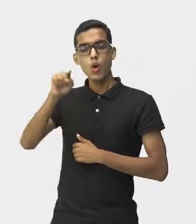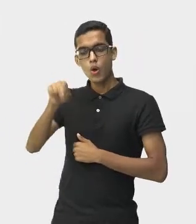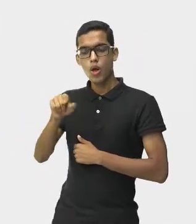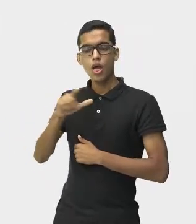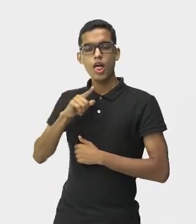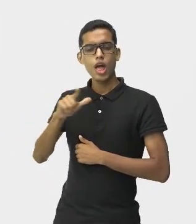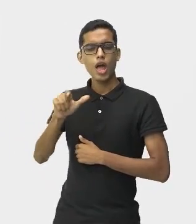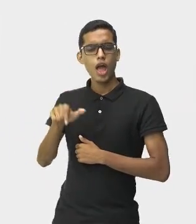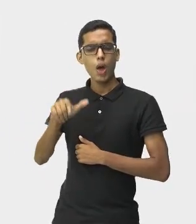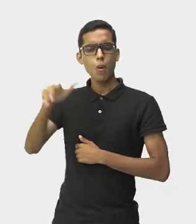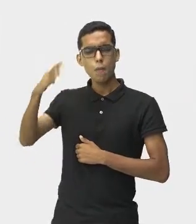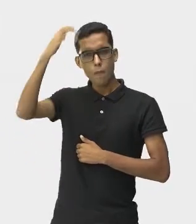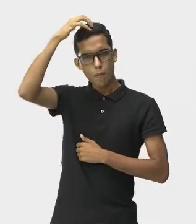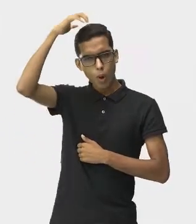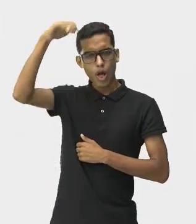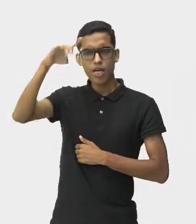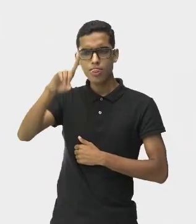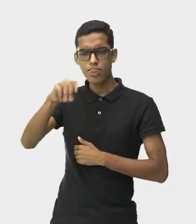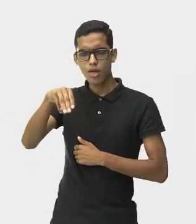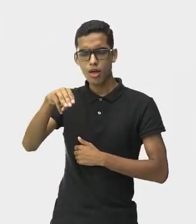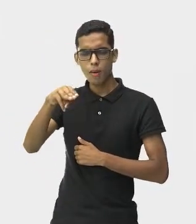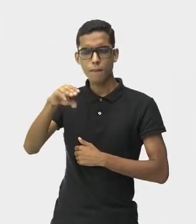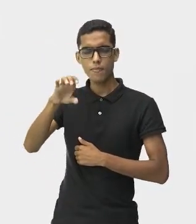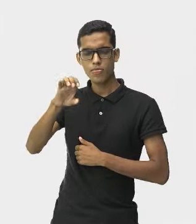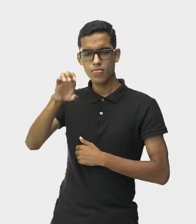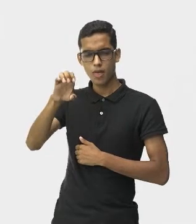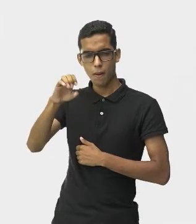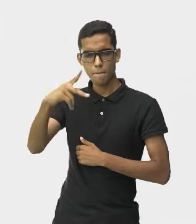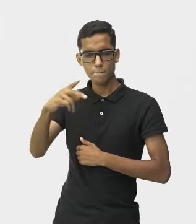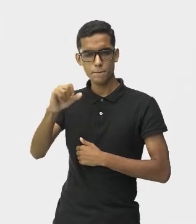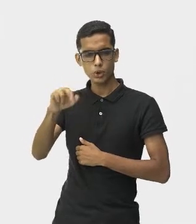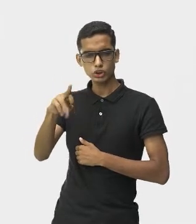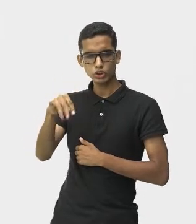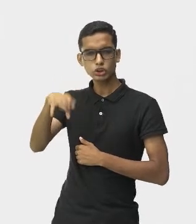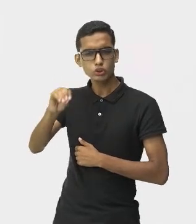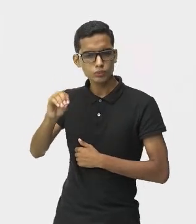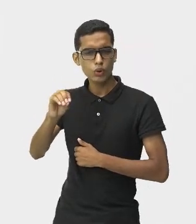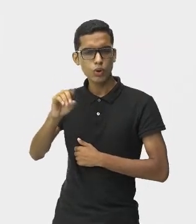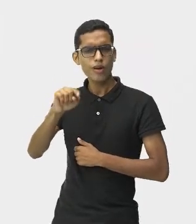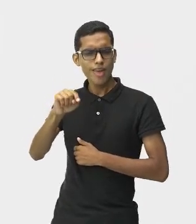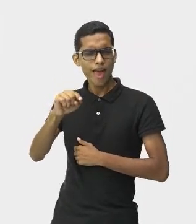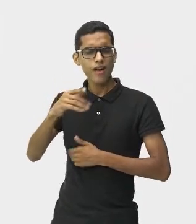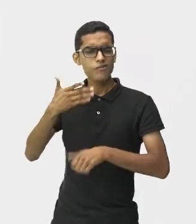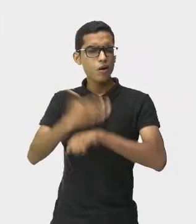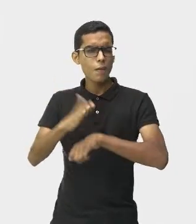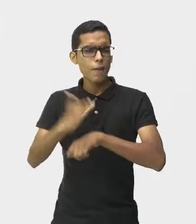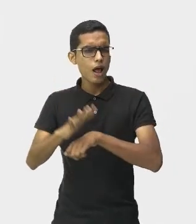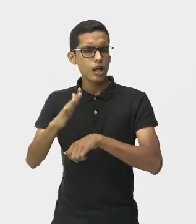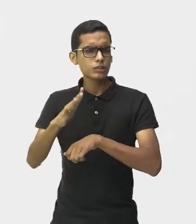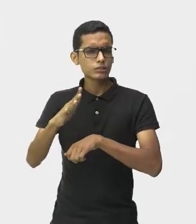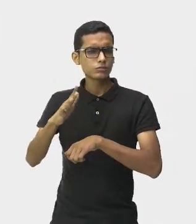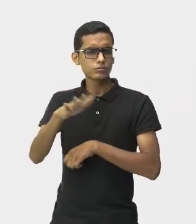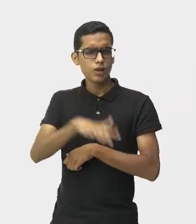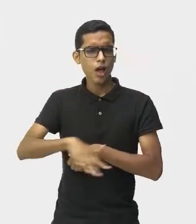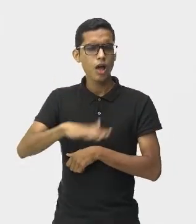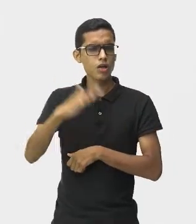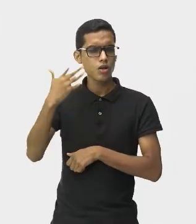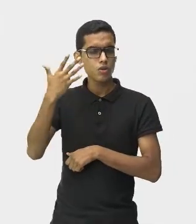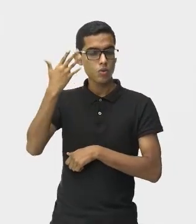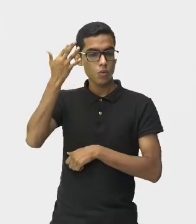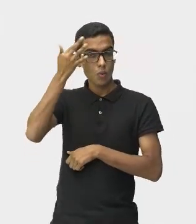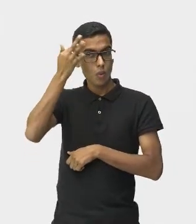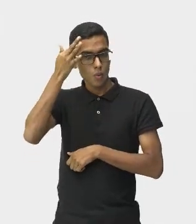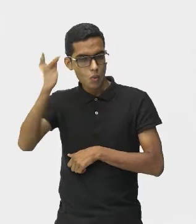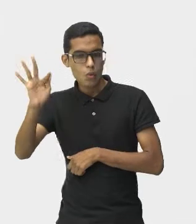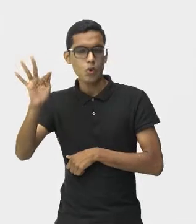despotismo esclarecido, que eram as práticas iluministas que colocadas em práticas por alguns monarcas europeus,